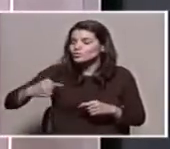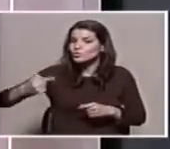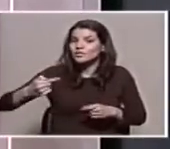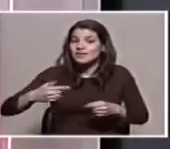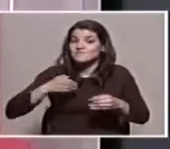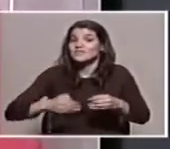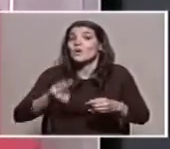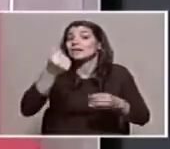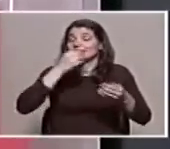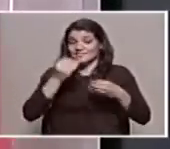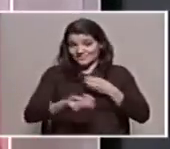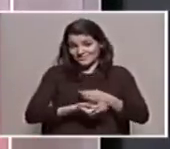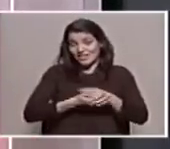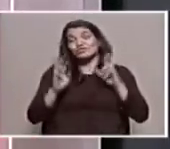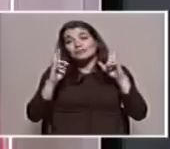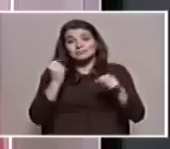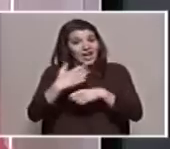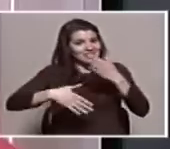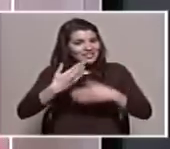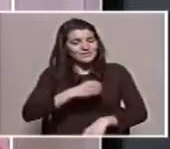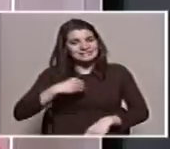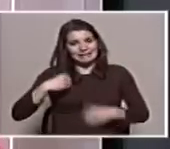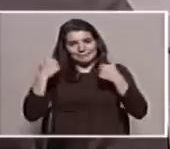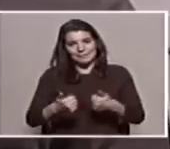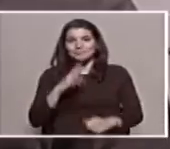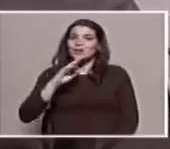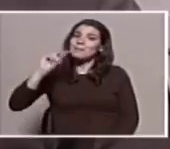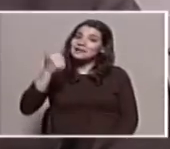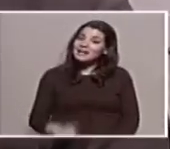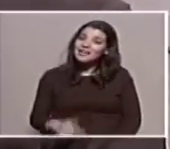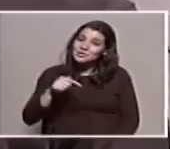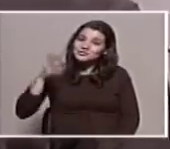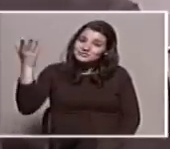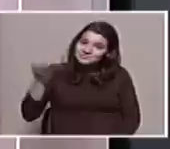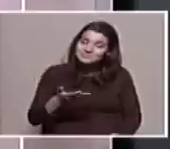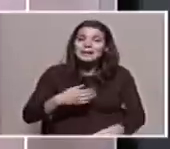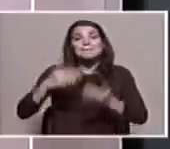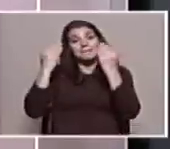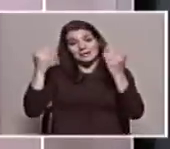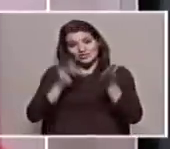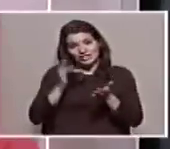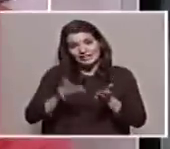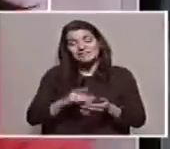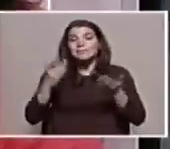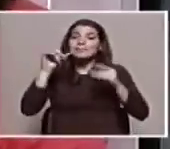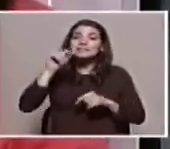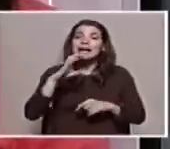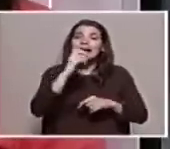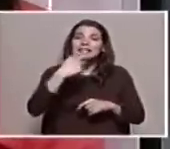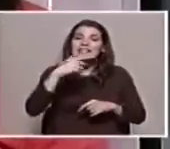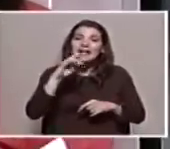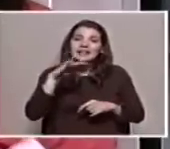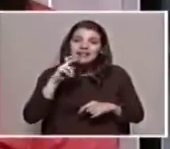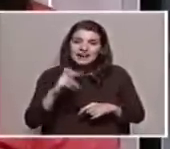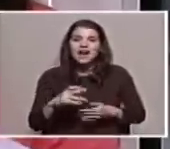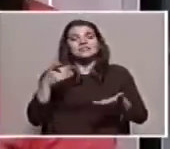investimento esperemos que cada vez mais ativo e saudável Muito obrigada Alexandre por ter estado aqui hoje connosco parabéns pelo livro Parabéns também à Catarina Nunes